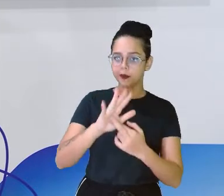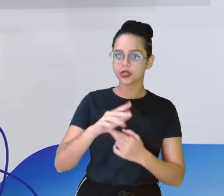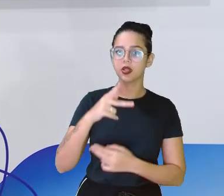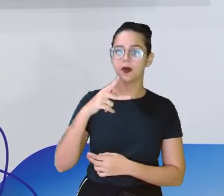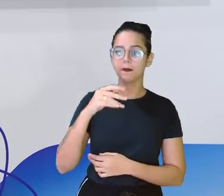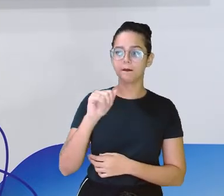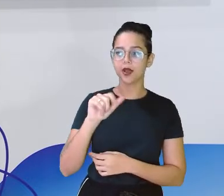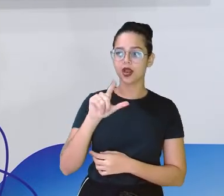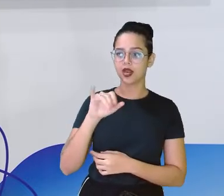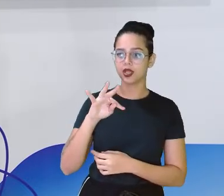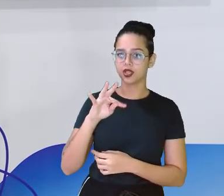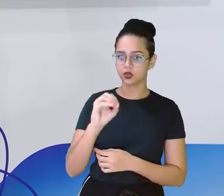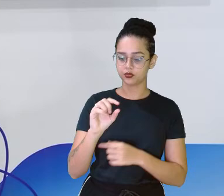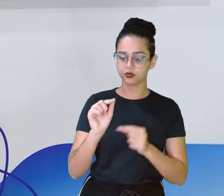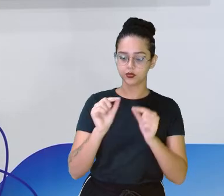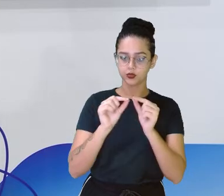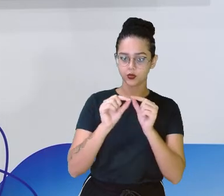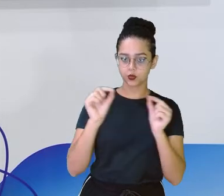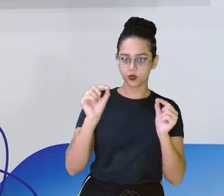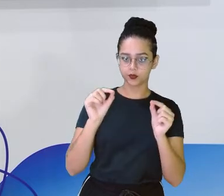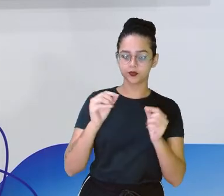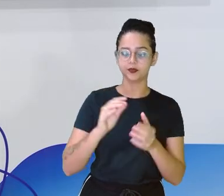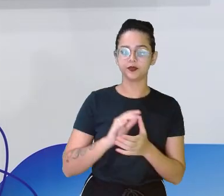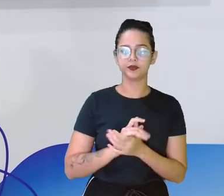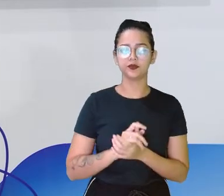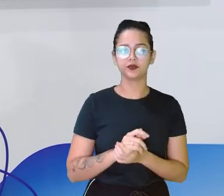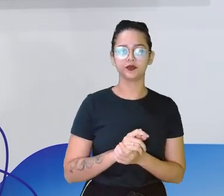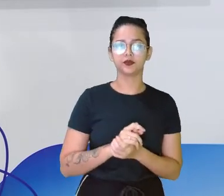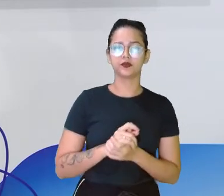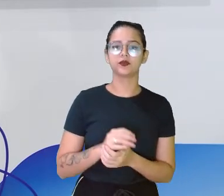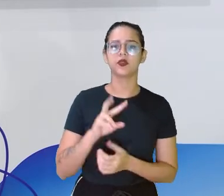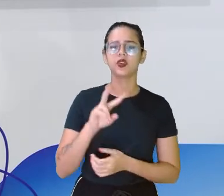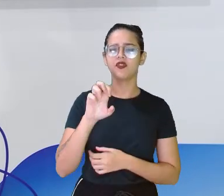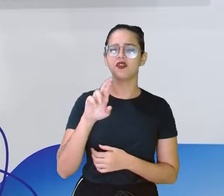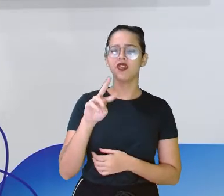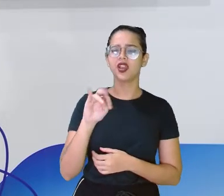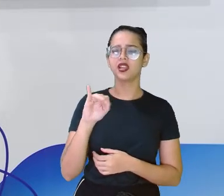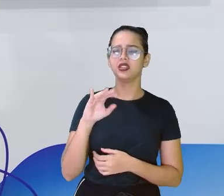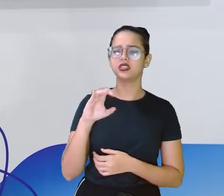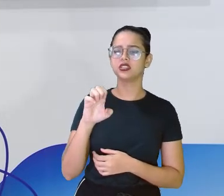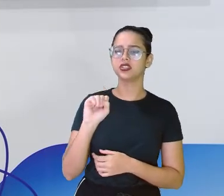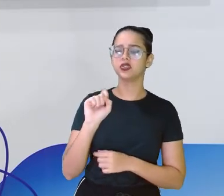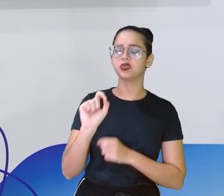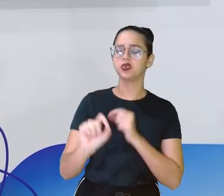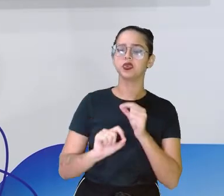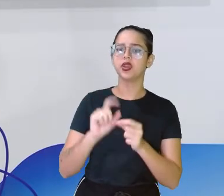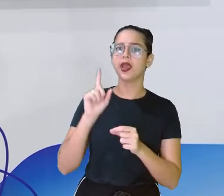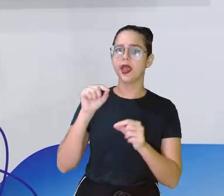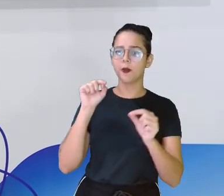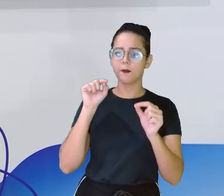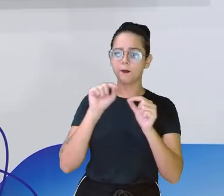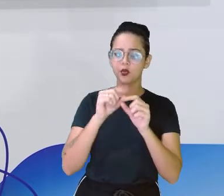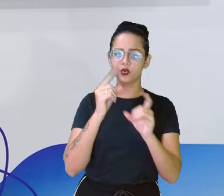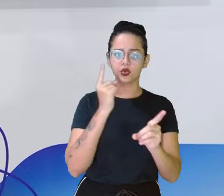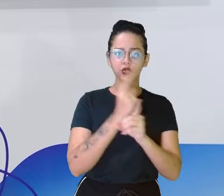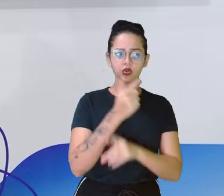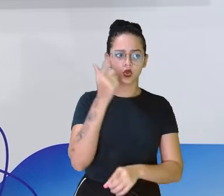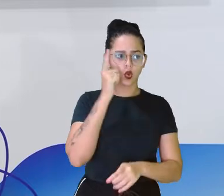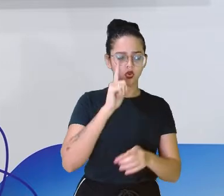palitos. E o meu vértice, minha gente, é nada mais, nada menos do que o meu ponto de encontro. Para eu